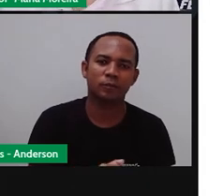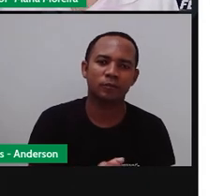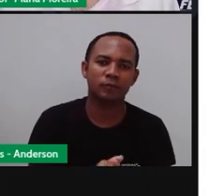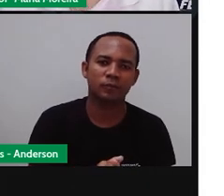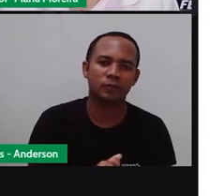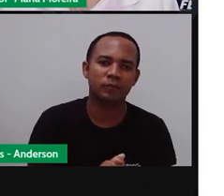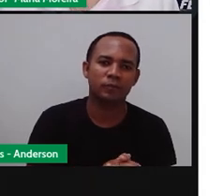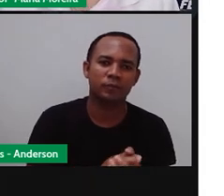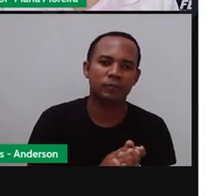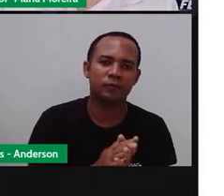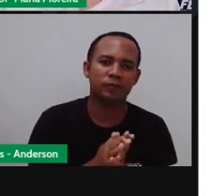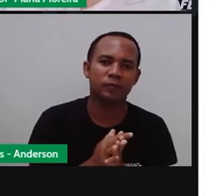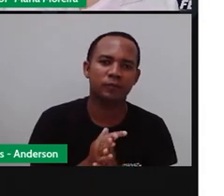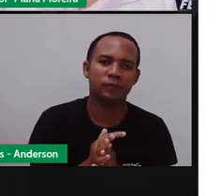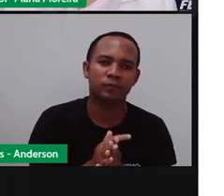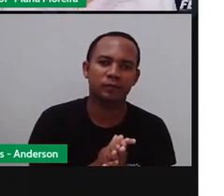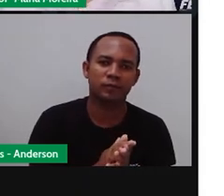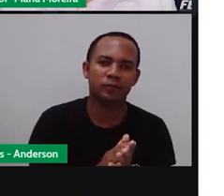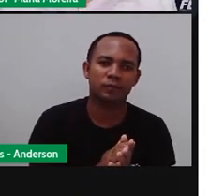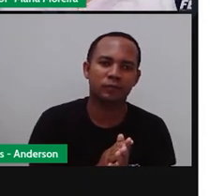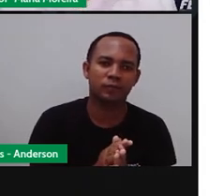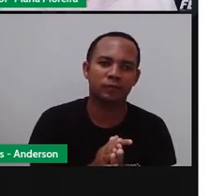terceiro ano da aluna Carla.